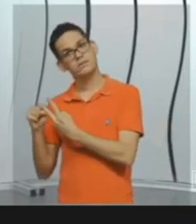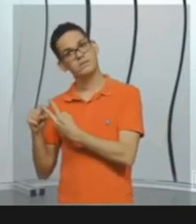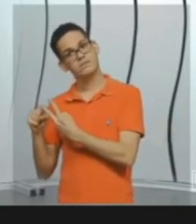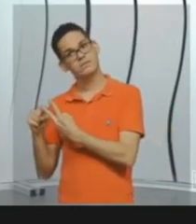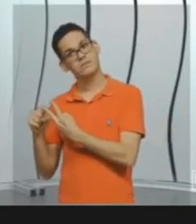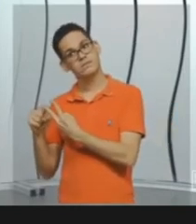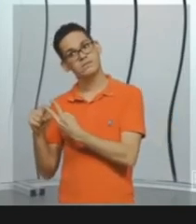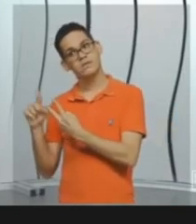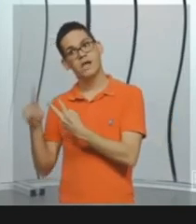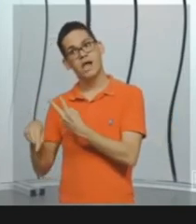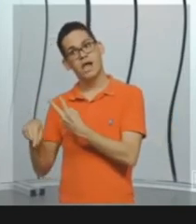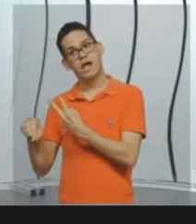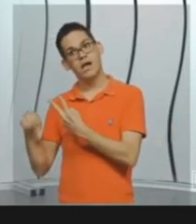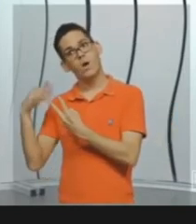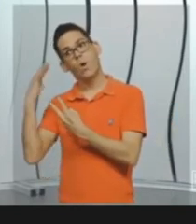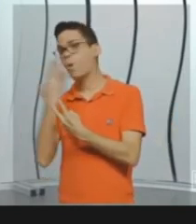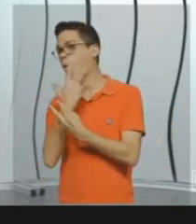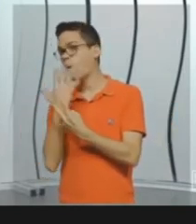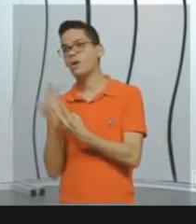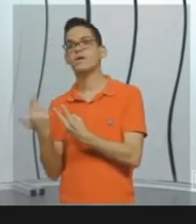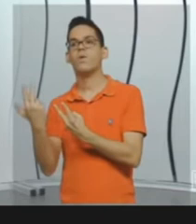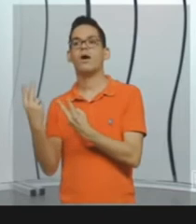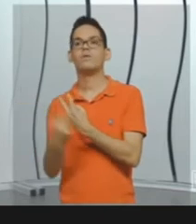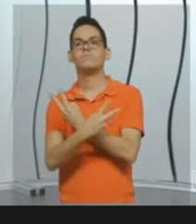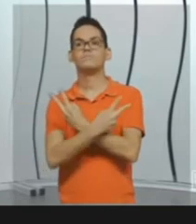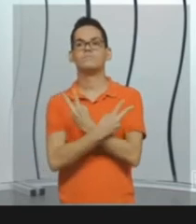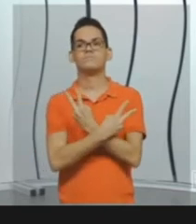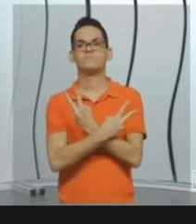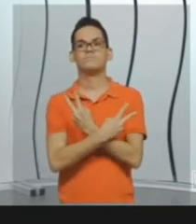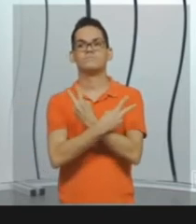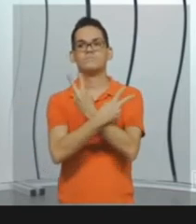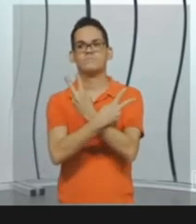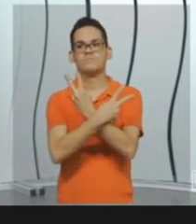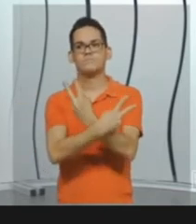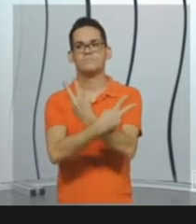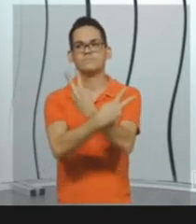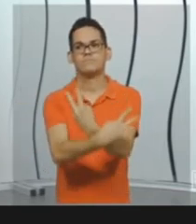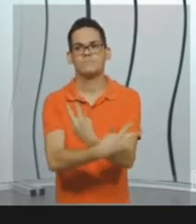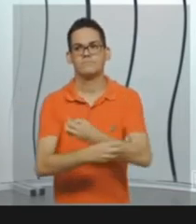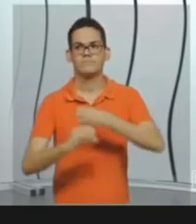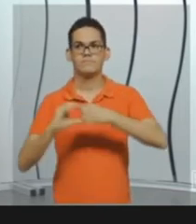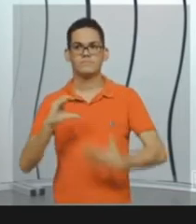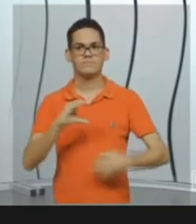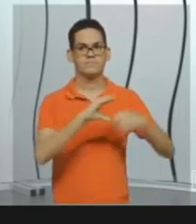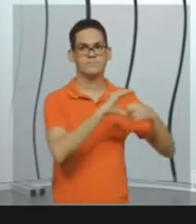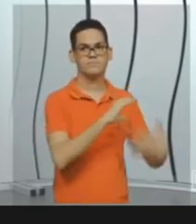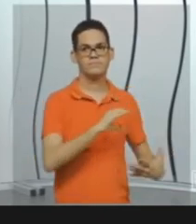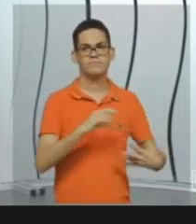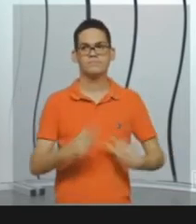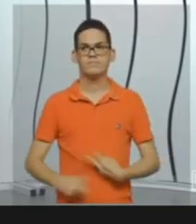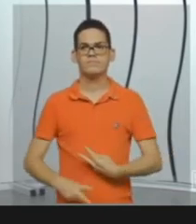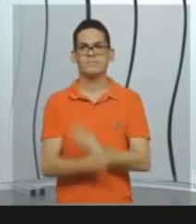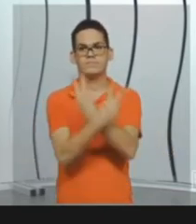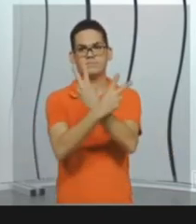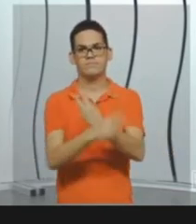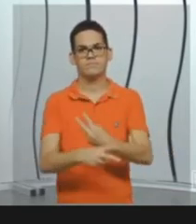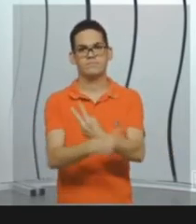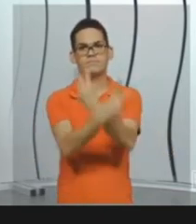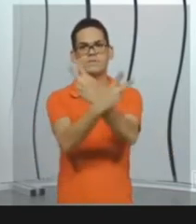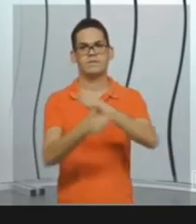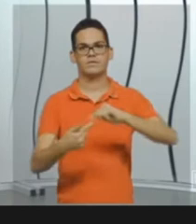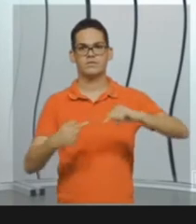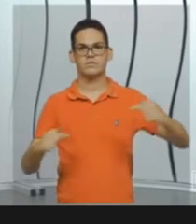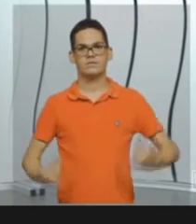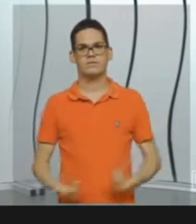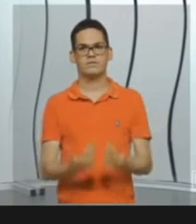no outro cromossomo que faz par com ele, eu tenho na mesma região a mesma característica. Então, são cromossomos homólogos. Têm os mesmos genes para as